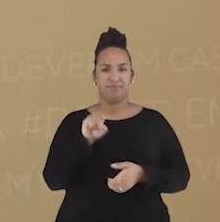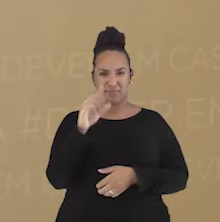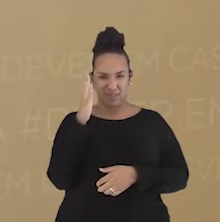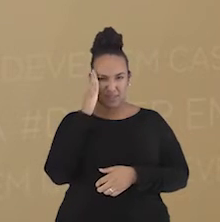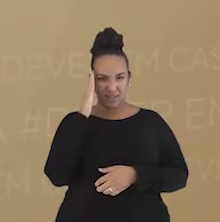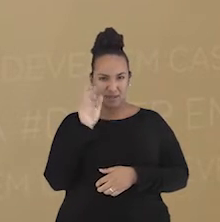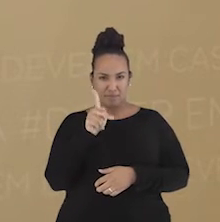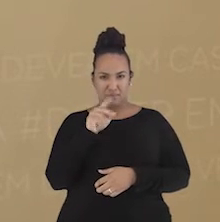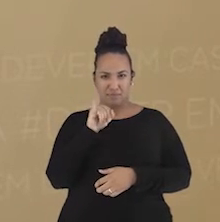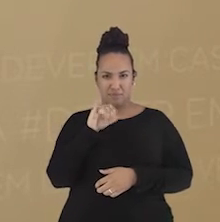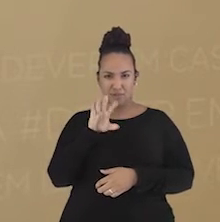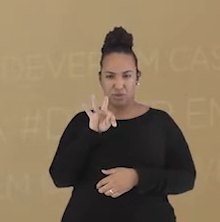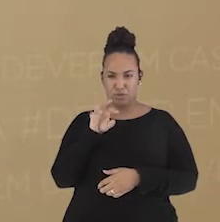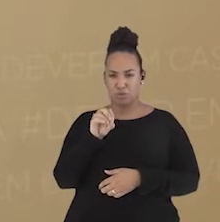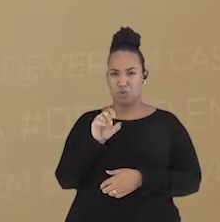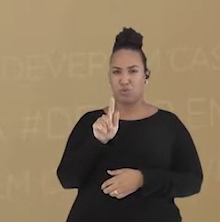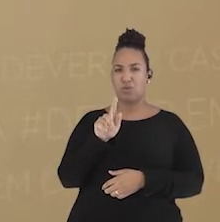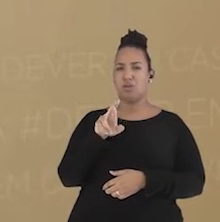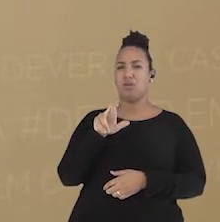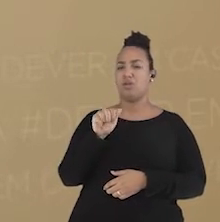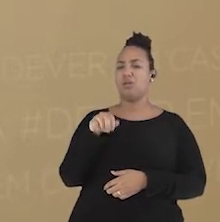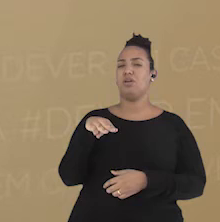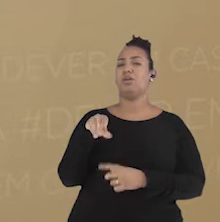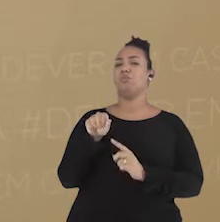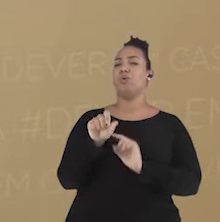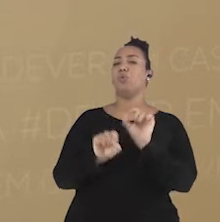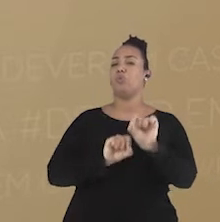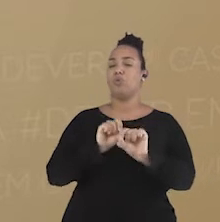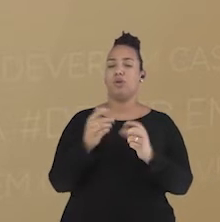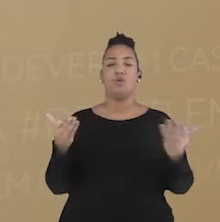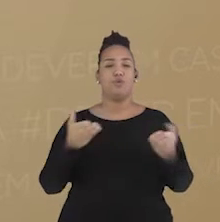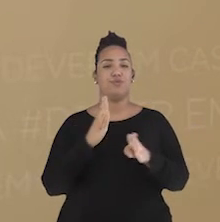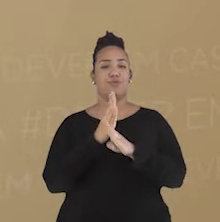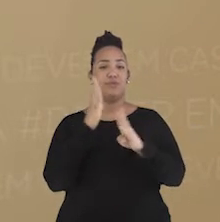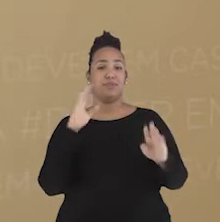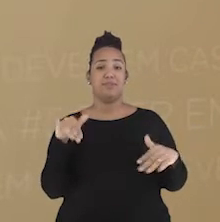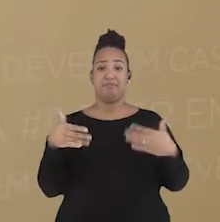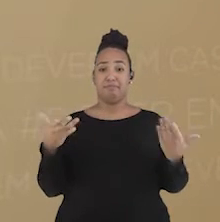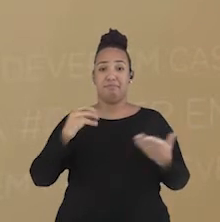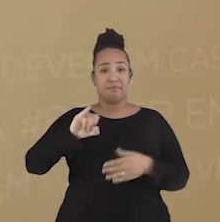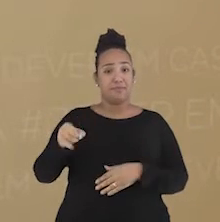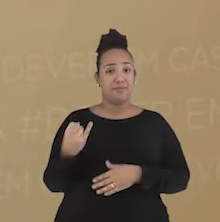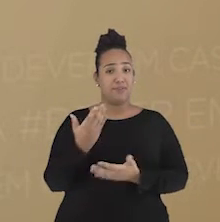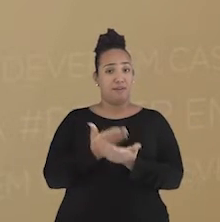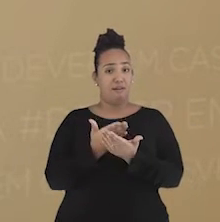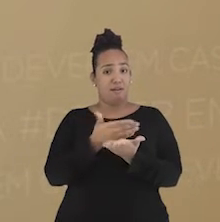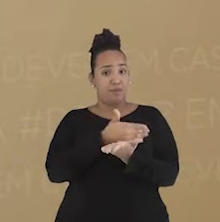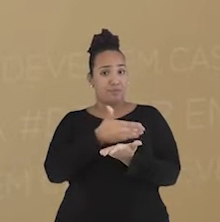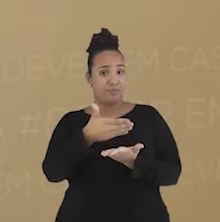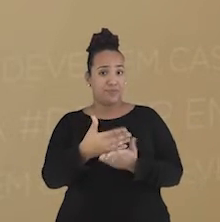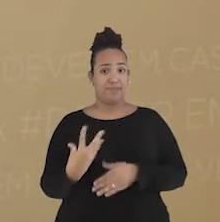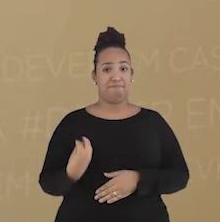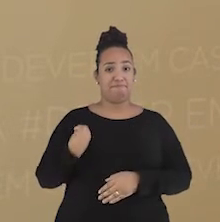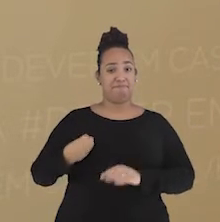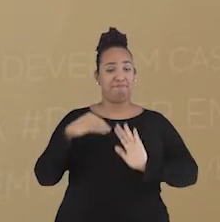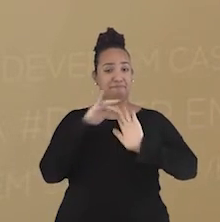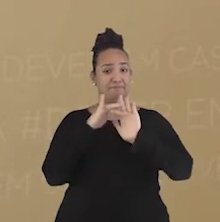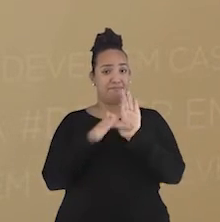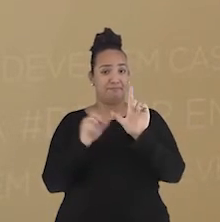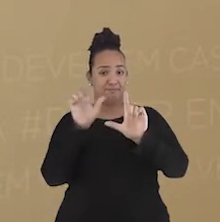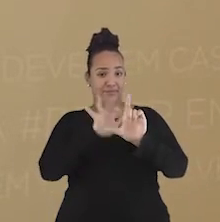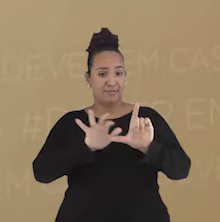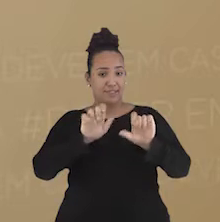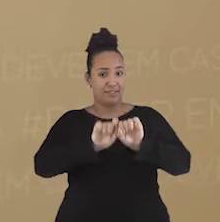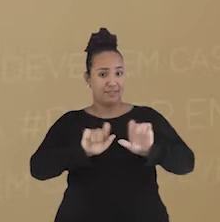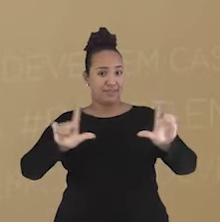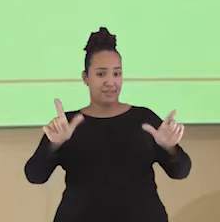pictograma? Bora descobrir nessa aula? Já aproveita que a aula está começando e confirma sua presença no QR Code que está aparecendo aí na